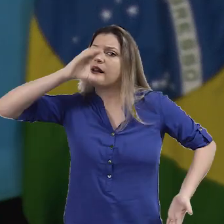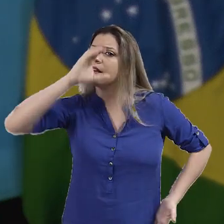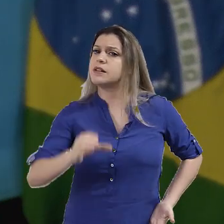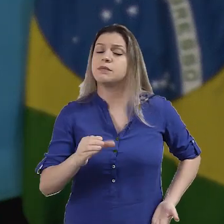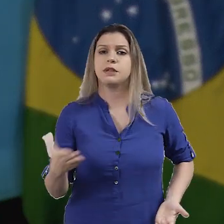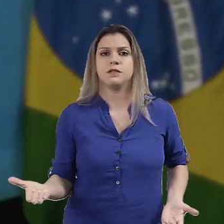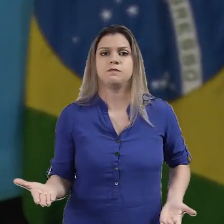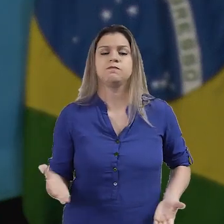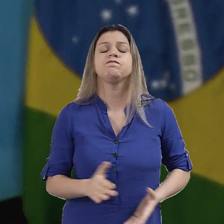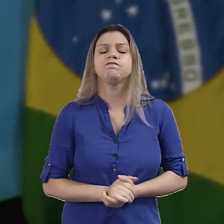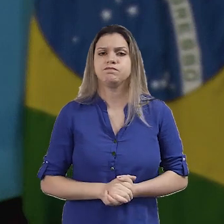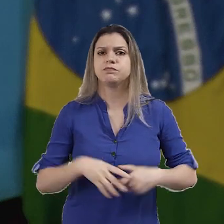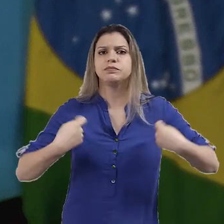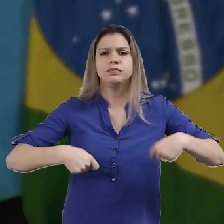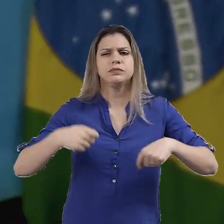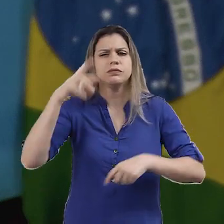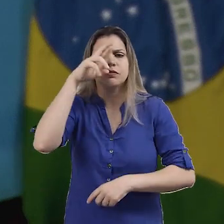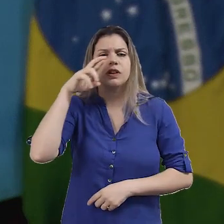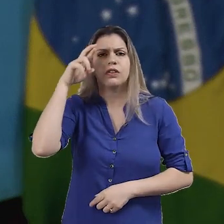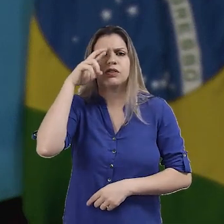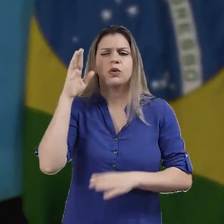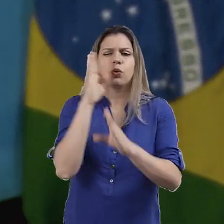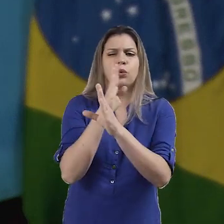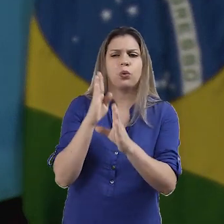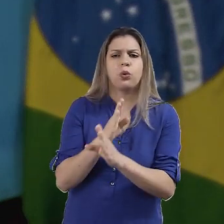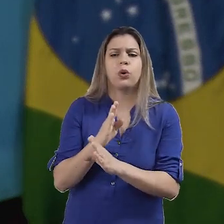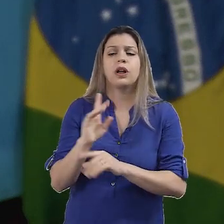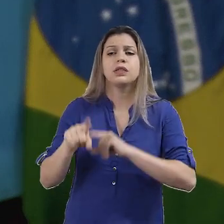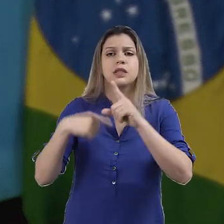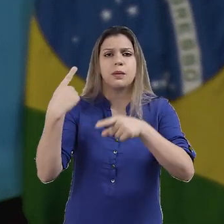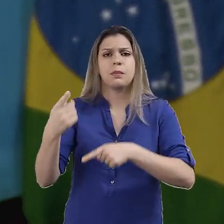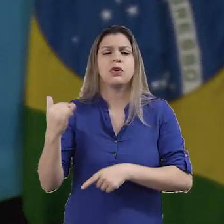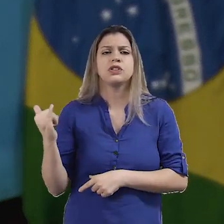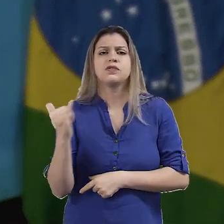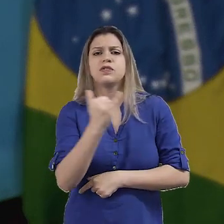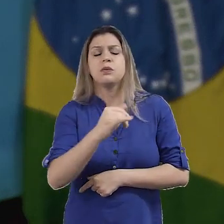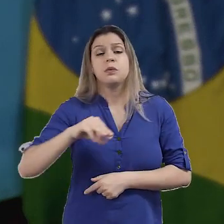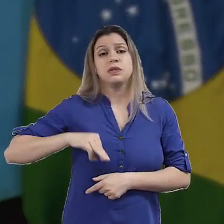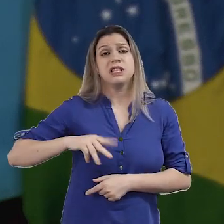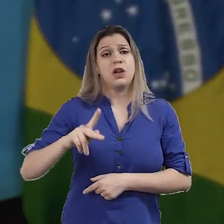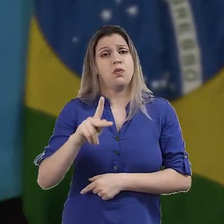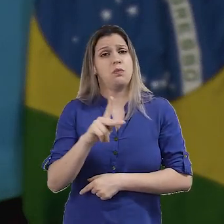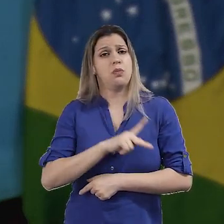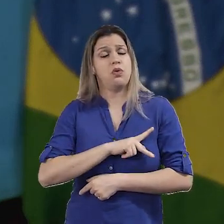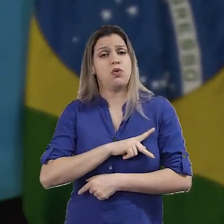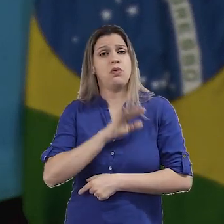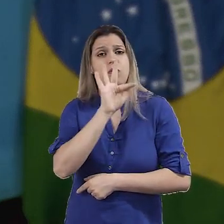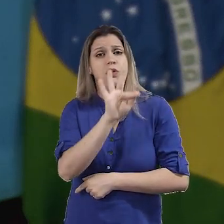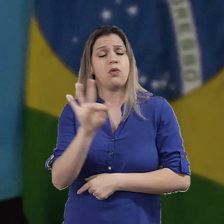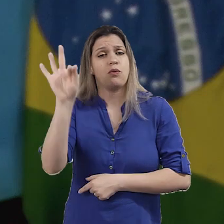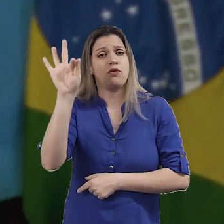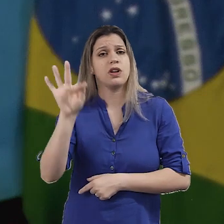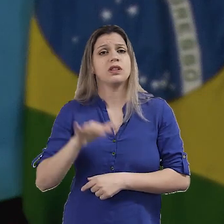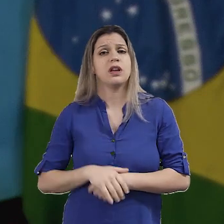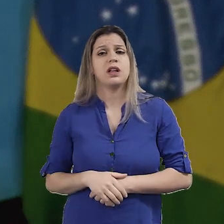foi investigada. Nós tivemos notícias depois de que o Ministério Público Federal